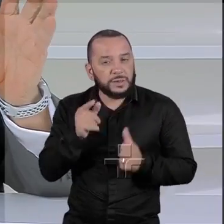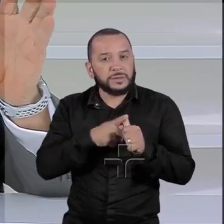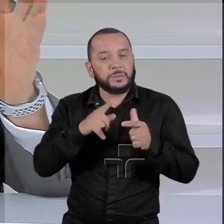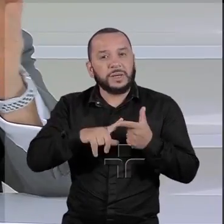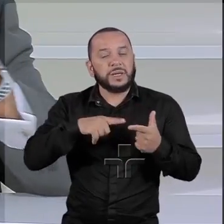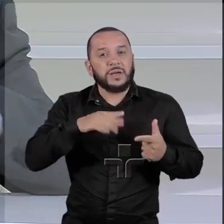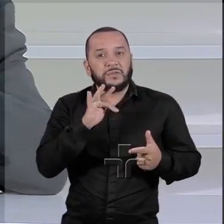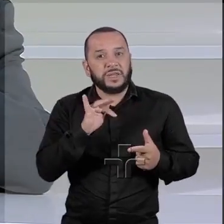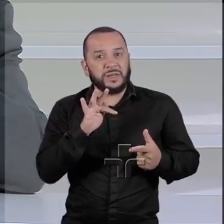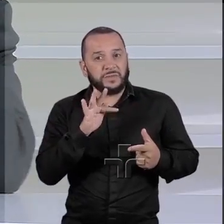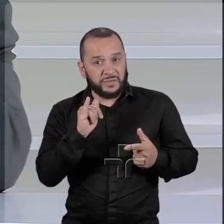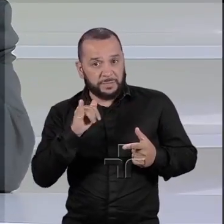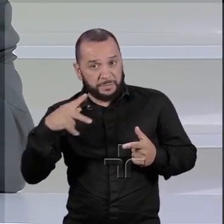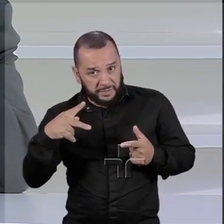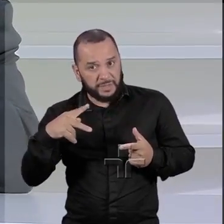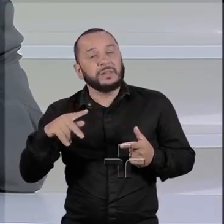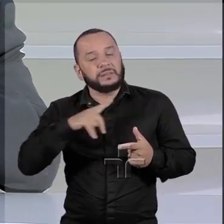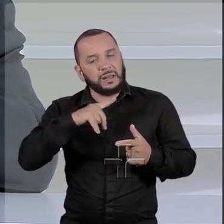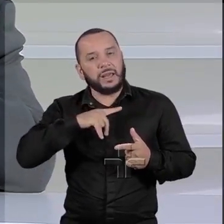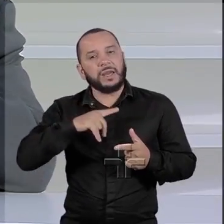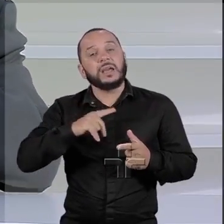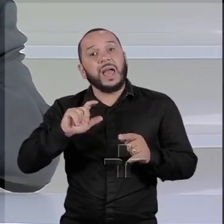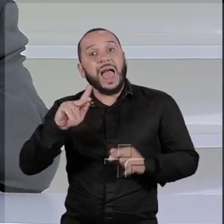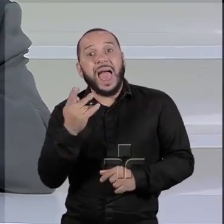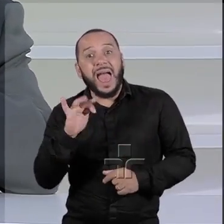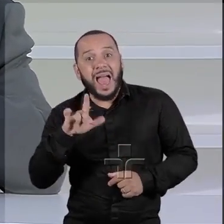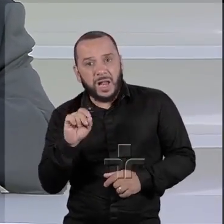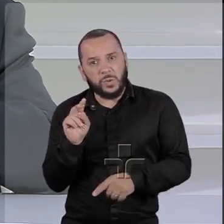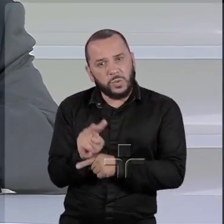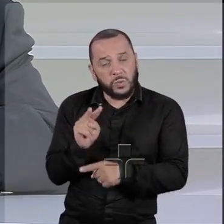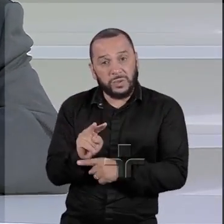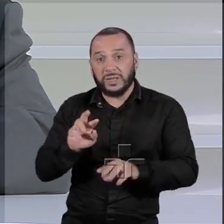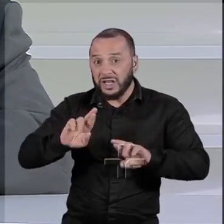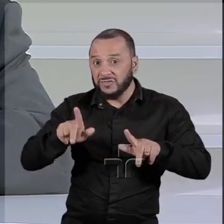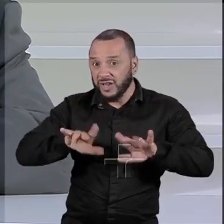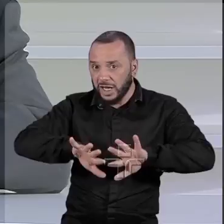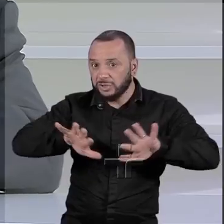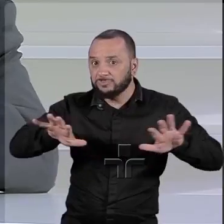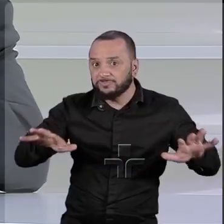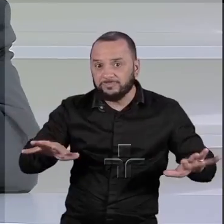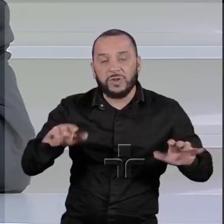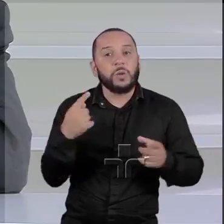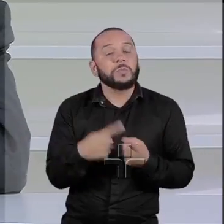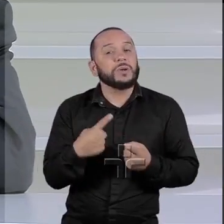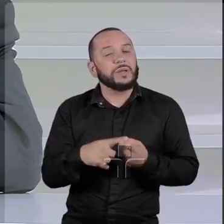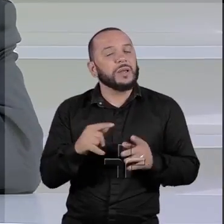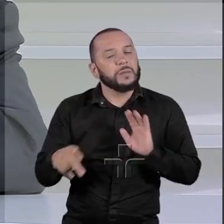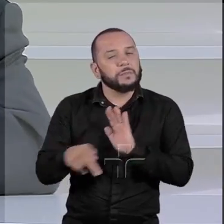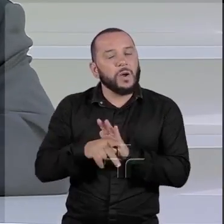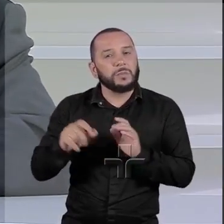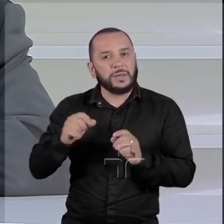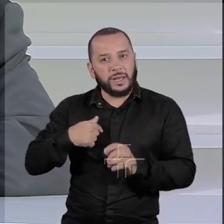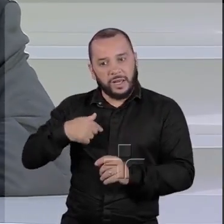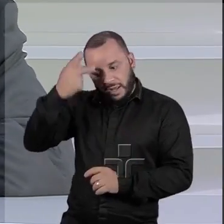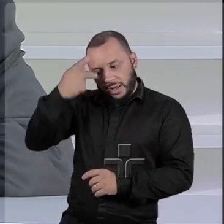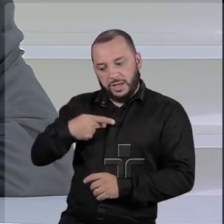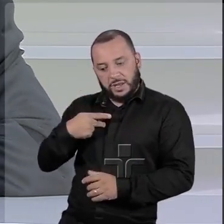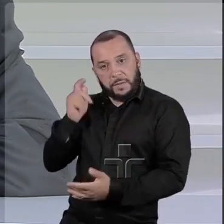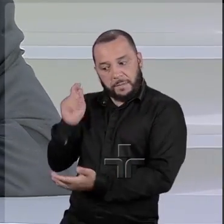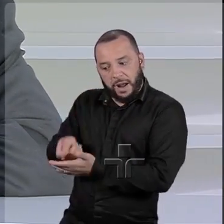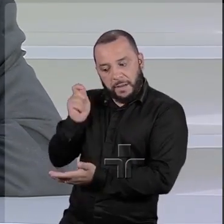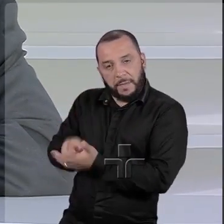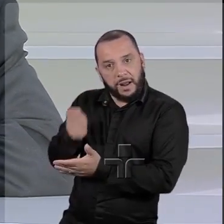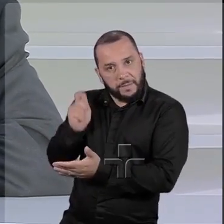pelo Hélio, ele tem uma diferença, é que a capitalização se aplica somente a partir dos que vão entrar no